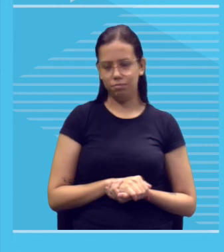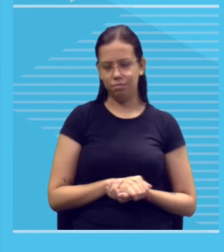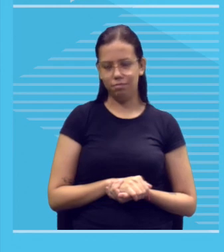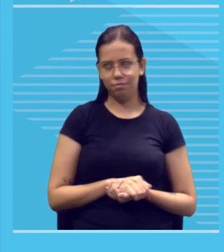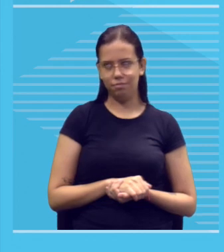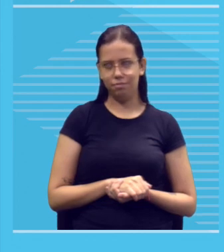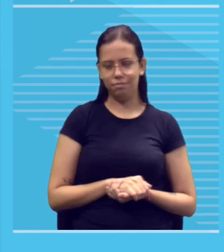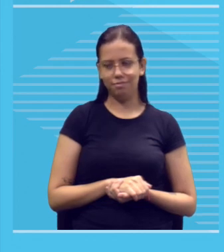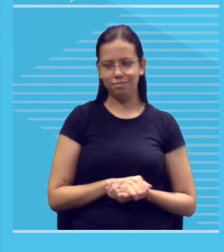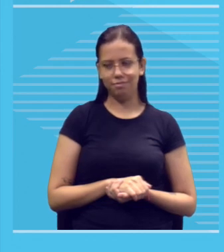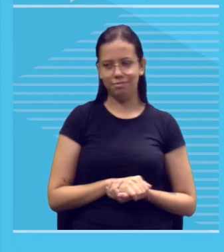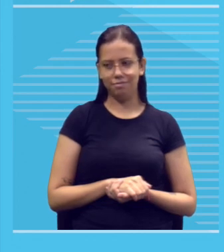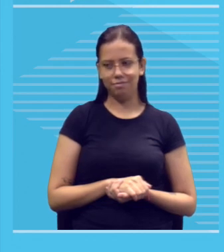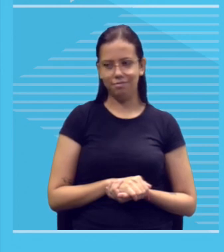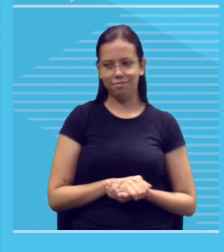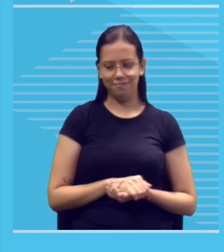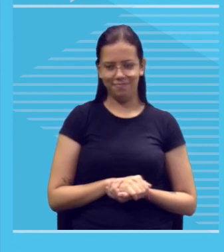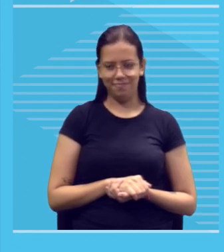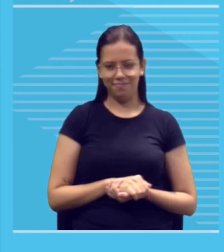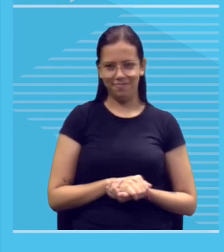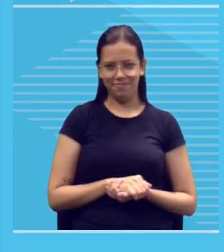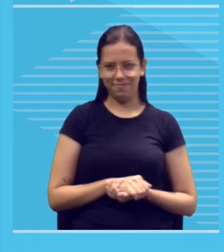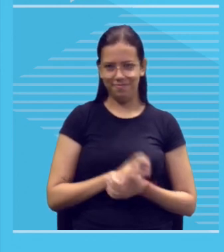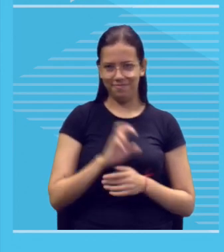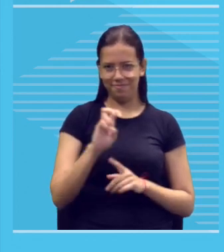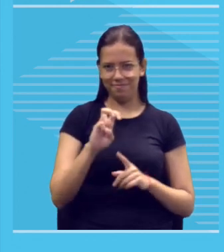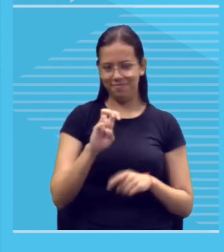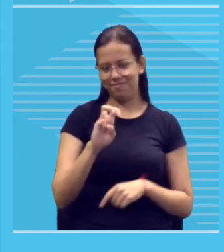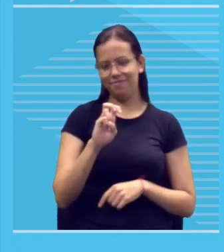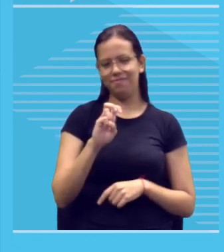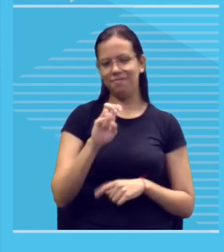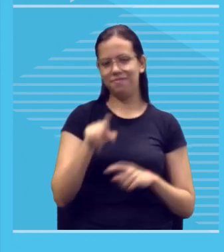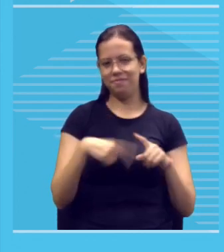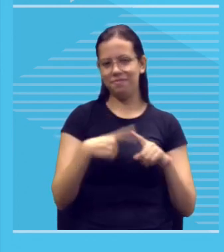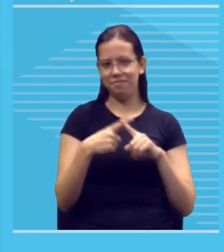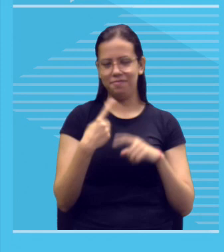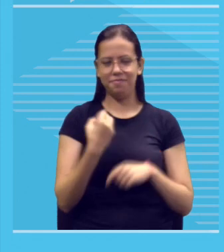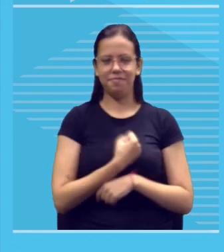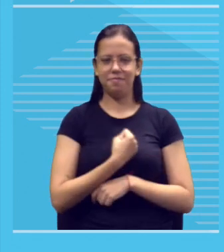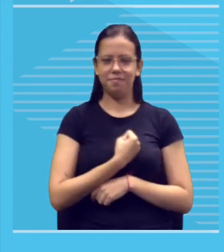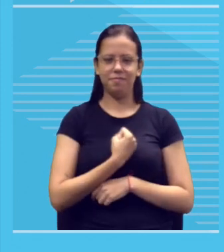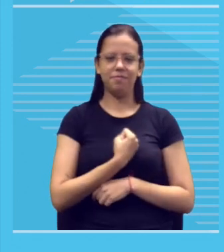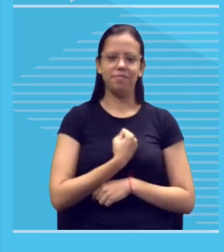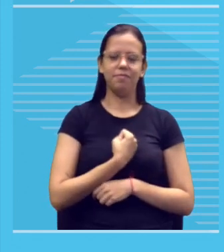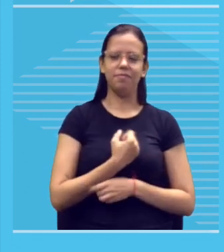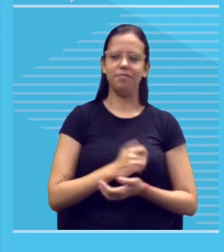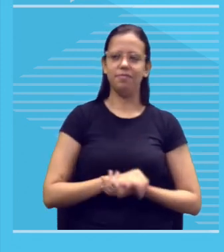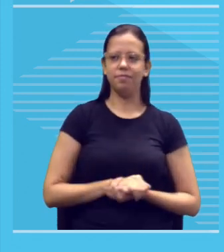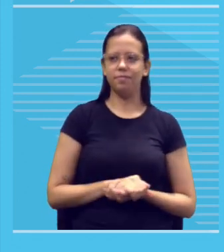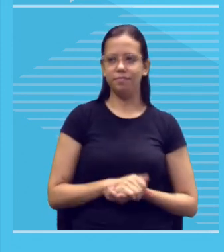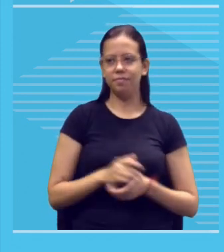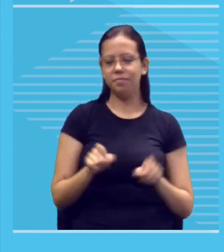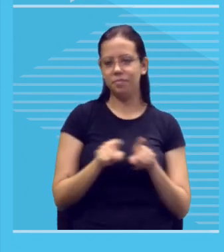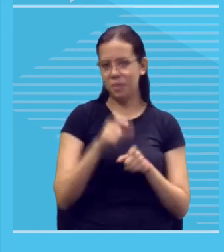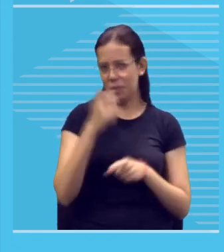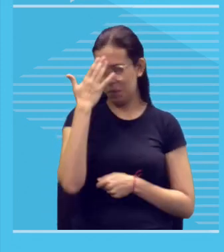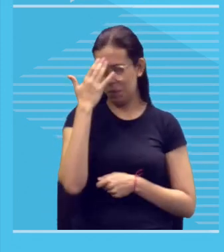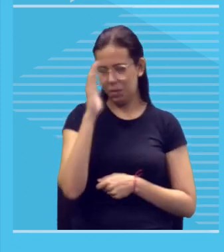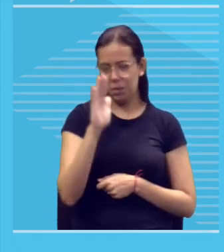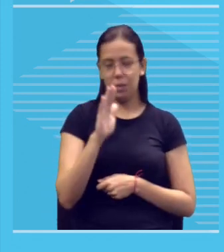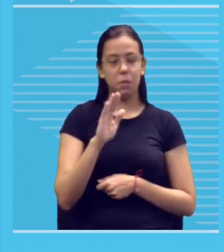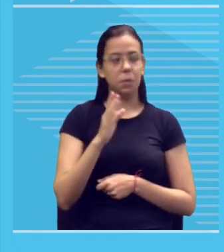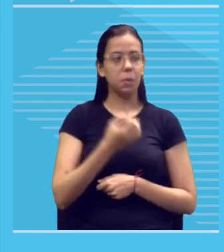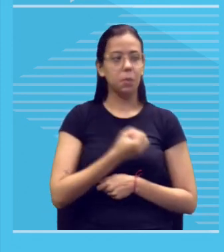Olha o outro aqui ó o quíntuplo de um número também também não sei que número é